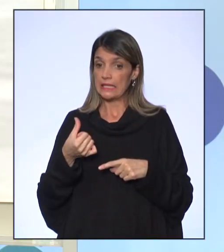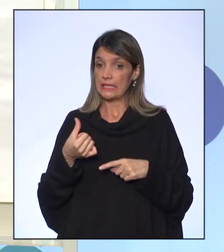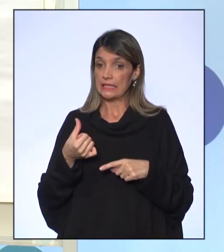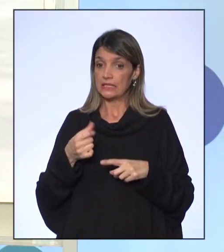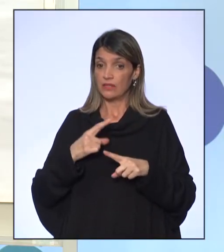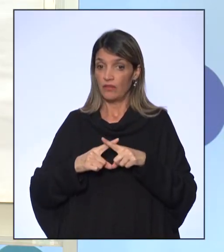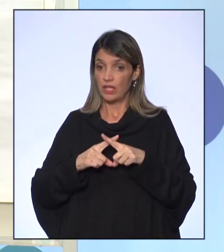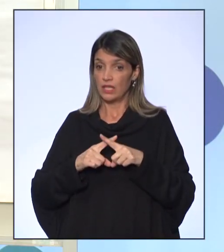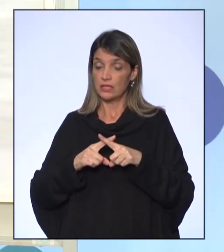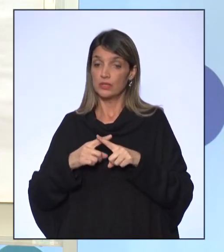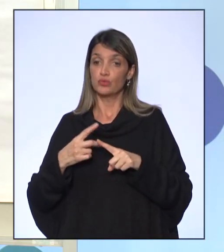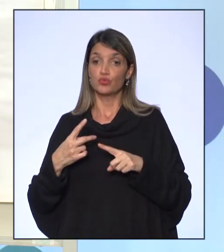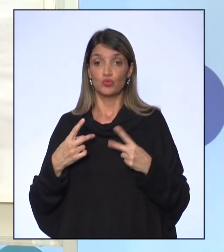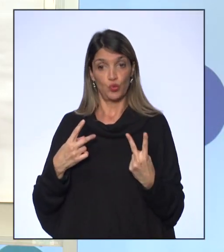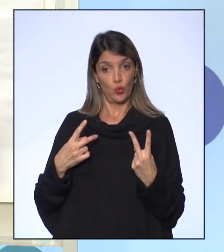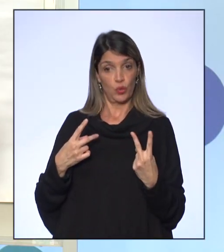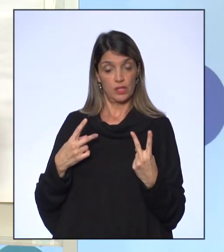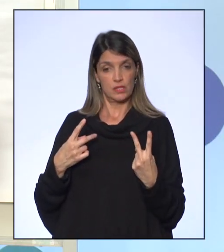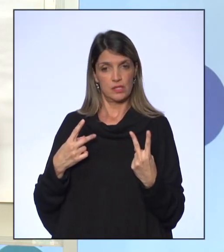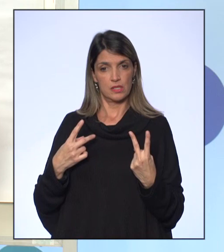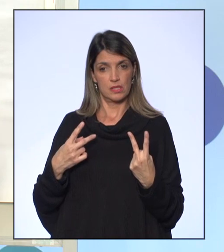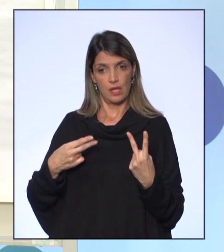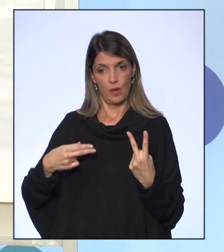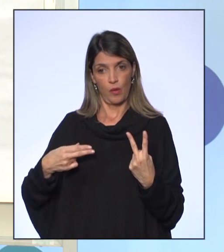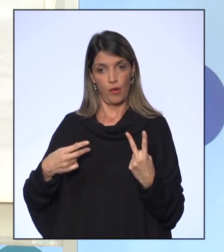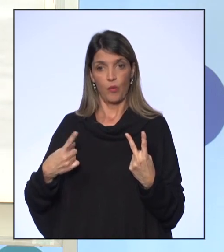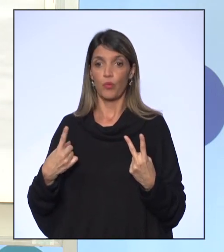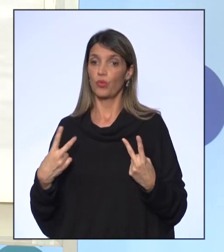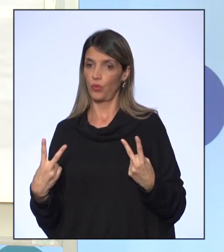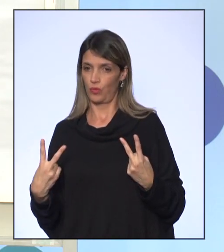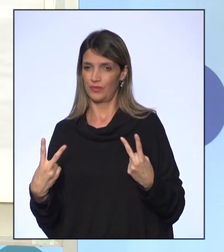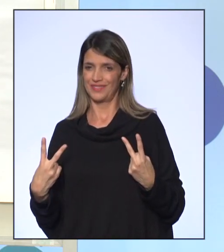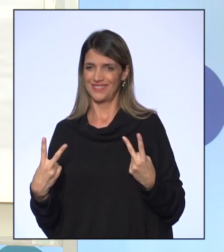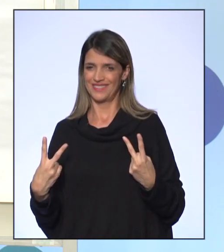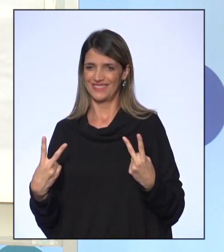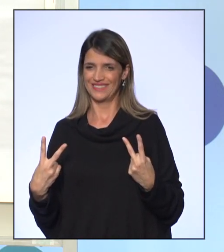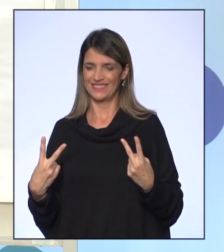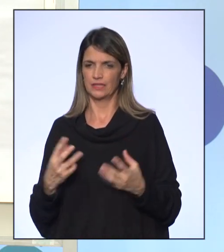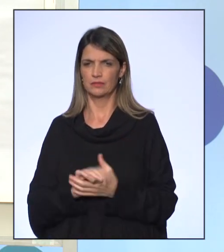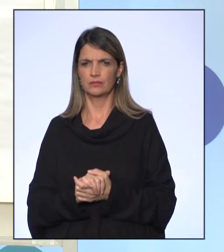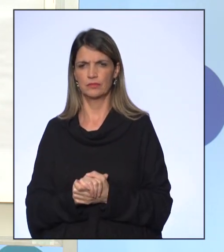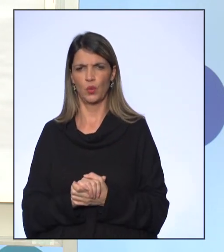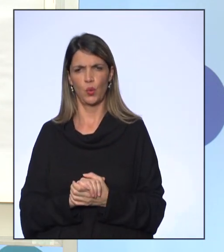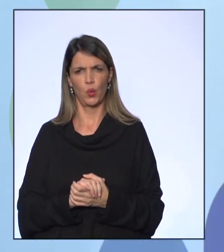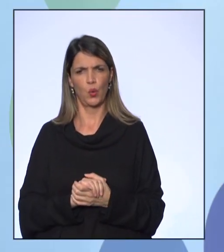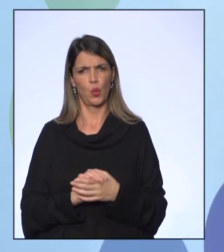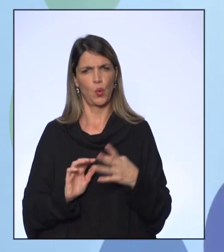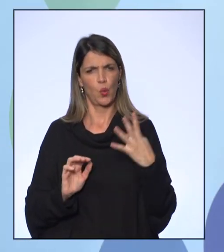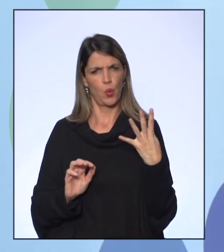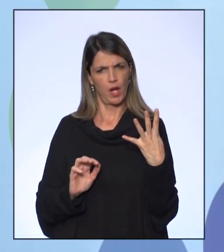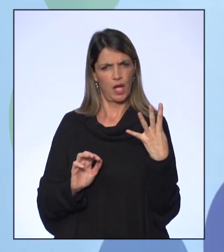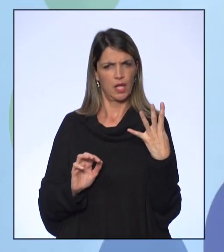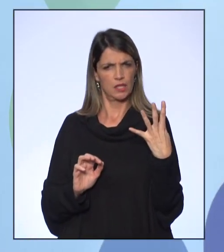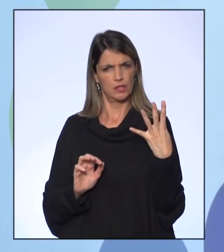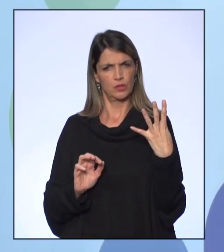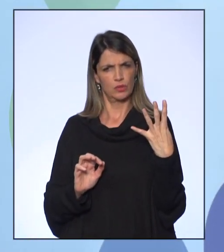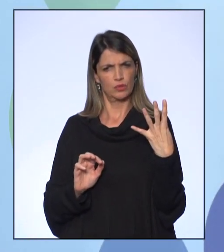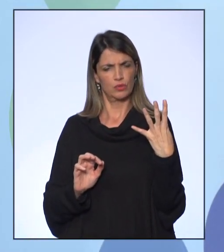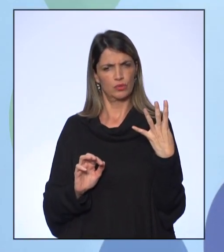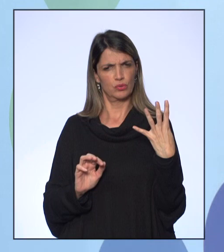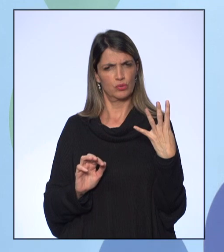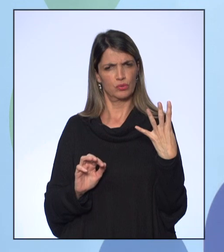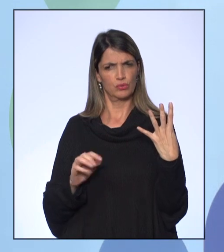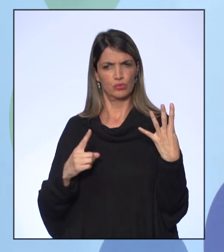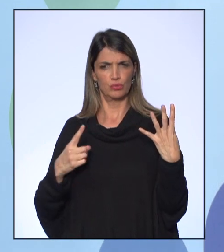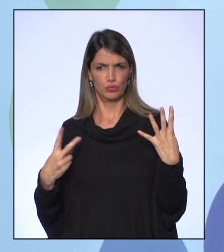eu encontro como 12, não é isso? 4, vamos dar um exemplo. 4 laranjas custam 12, cada laranja